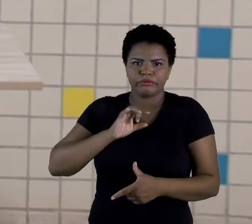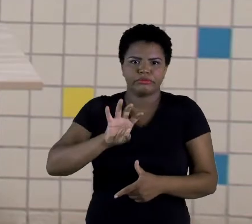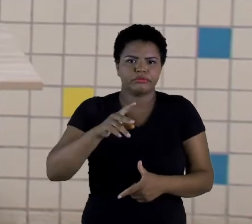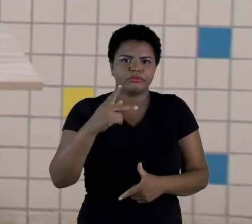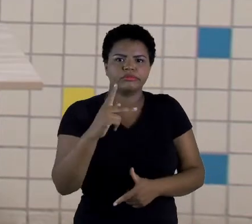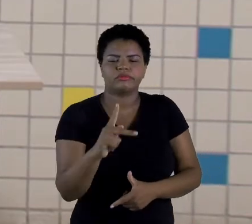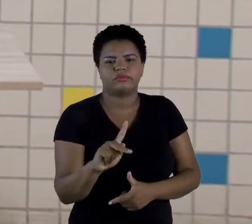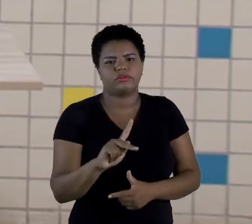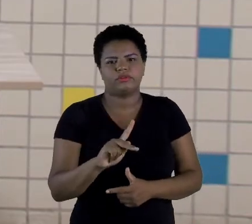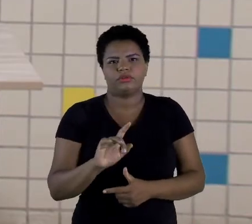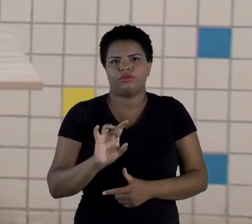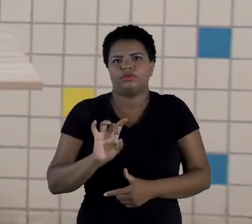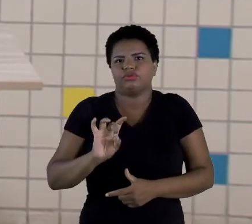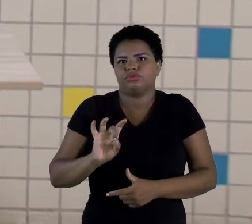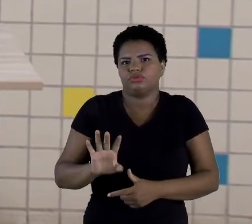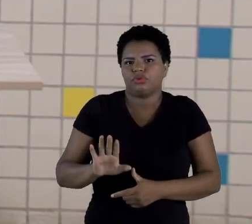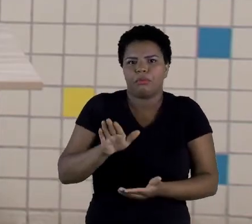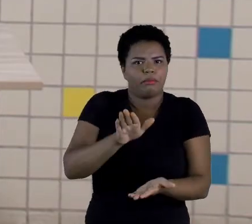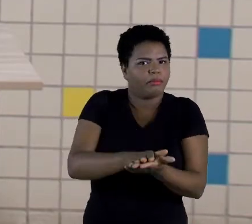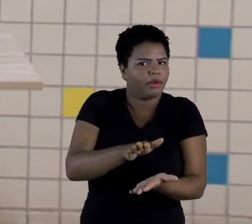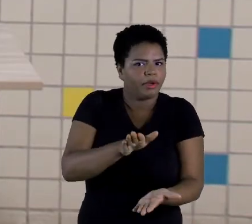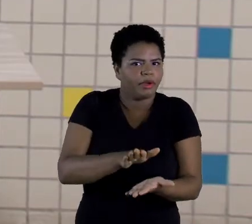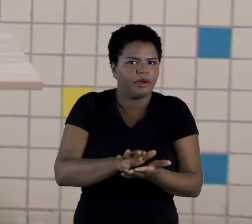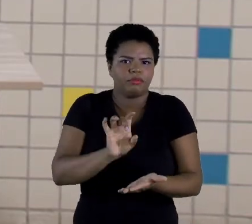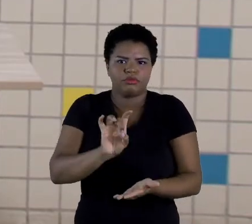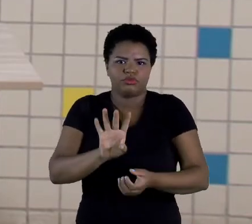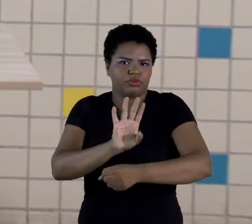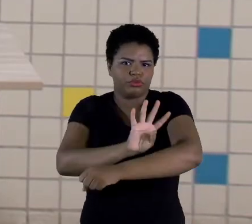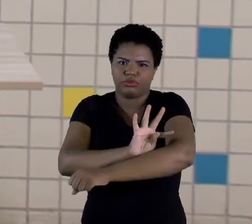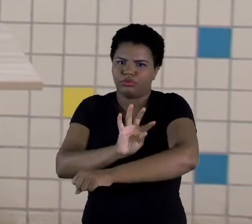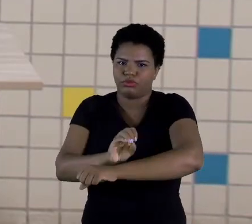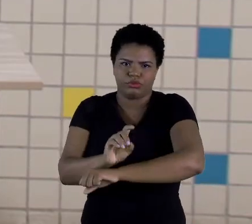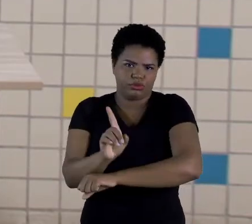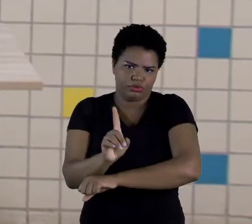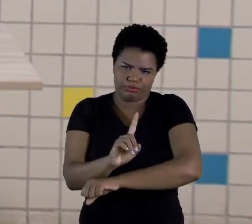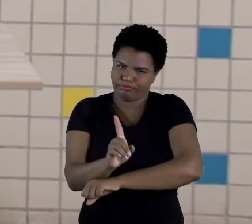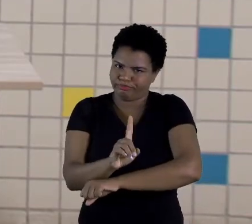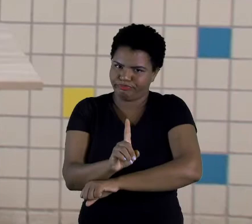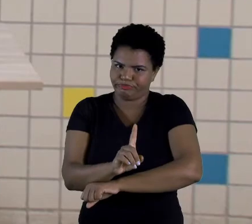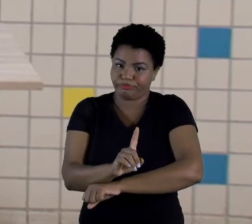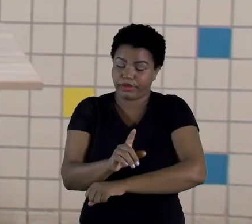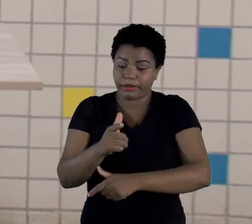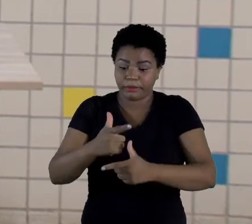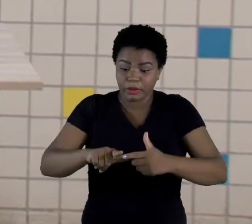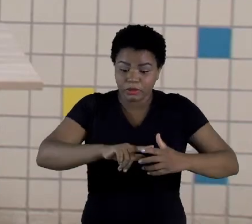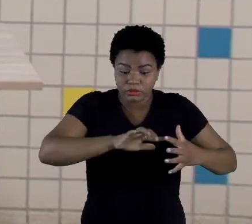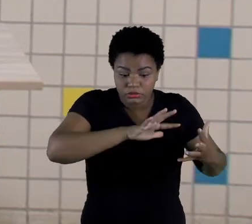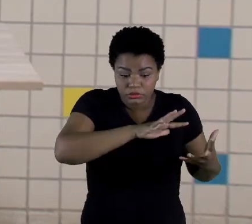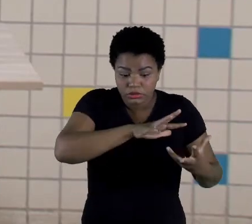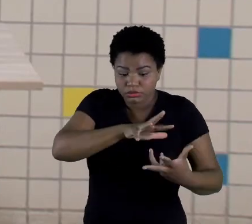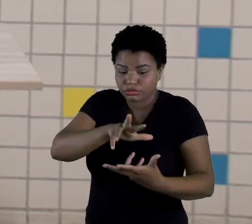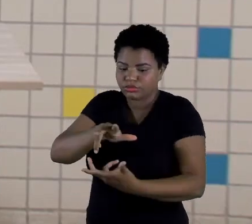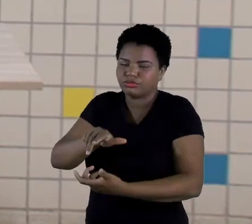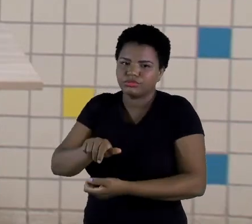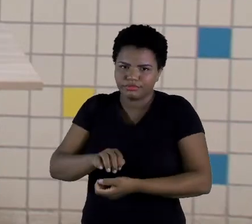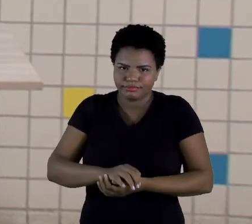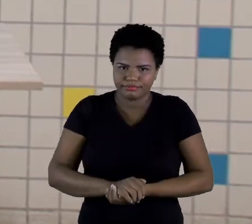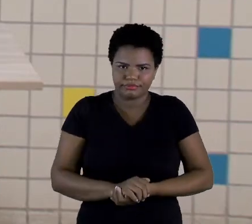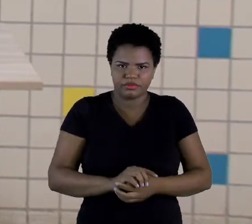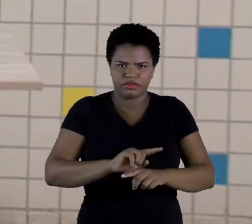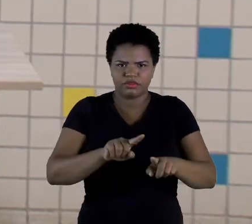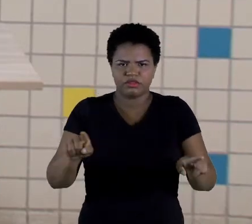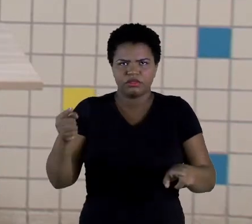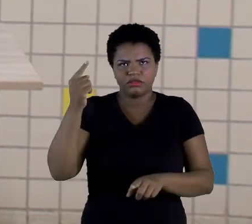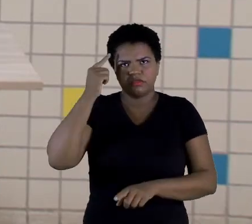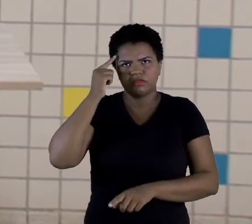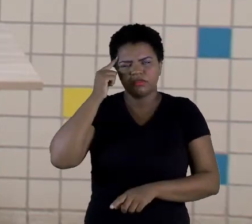seu, não é só de Palmas, não é só de Tocantins. O lixo é problema no mundo inteiro. Você tem noção de